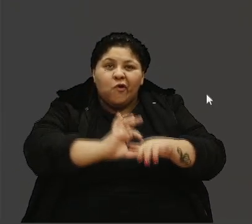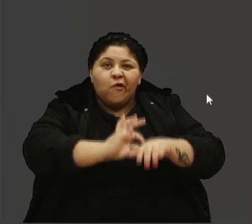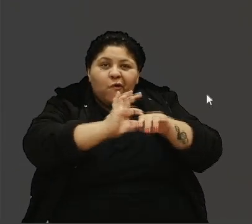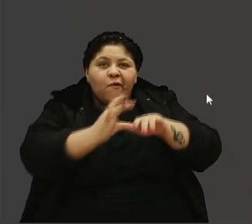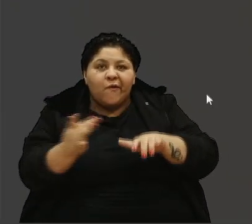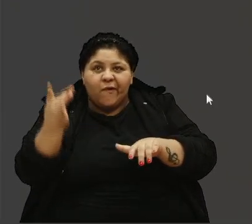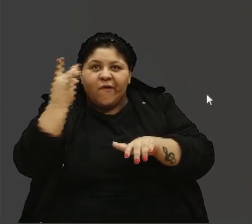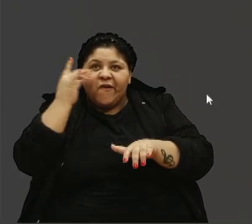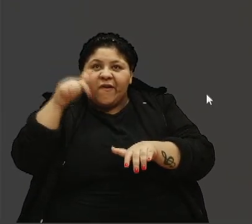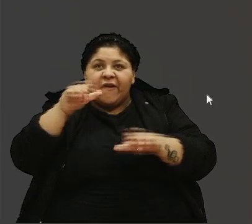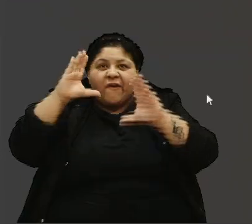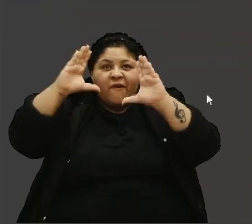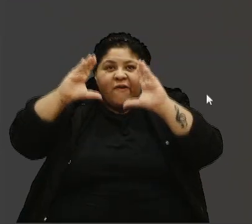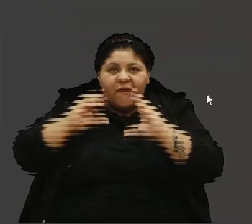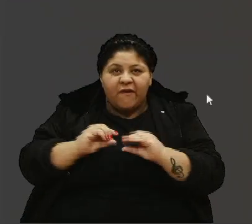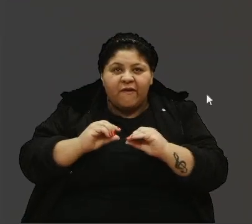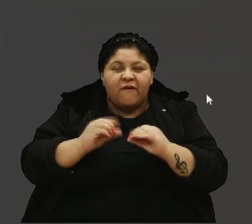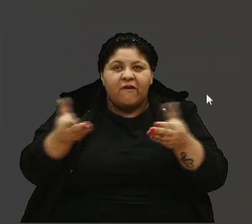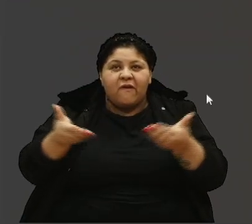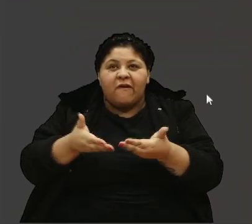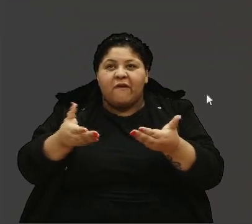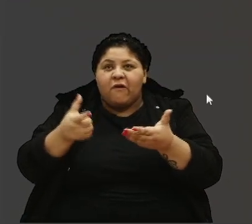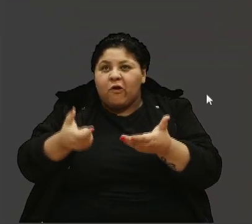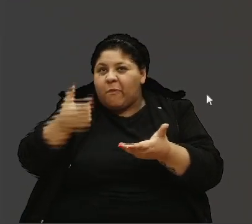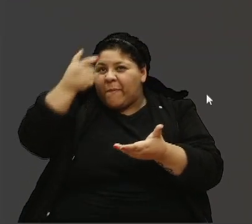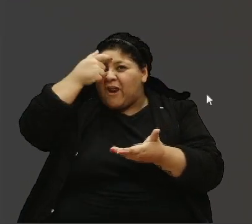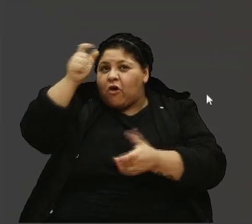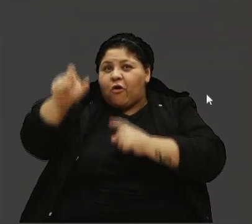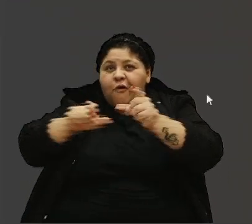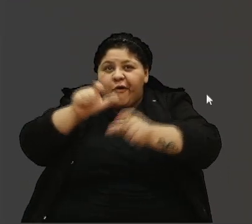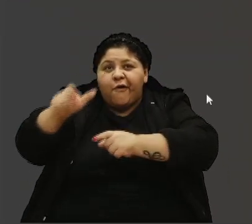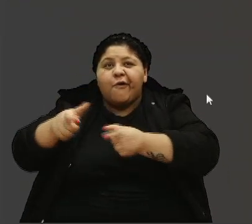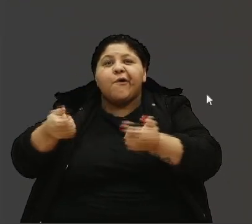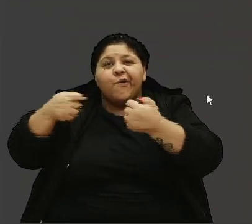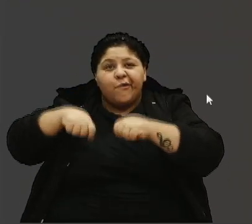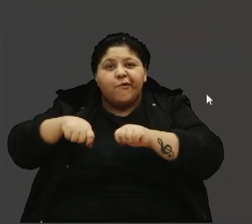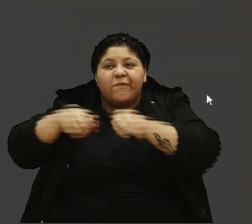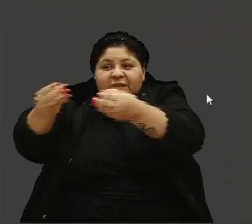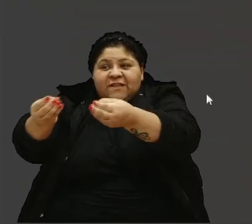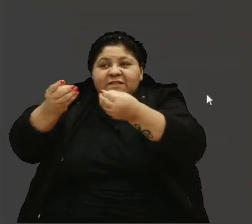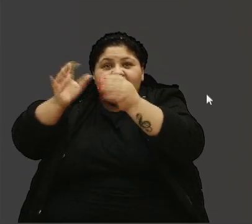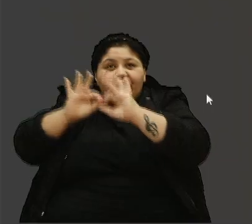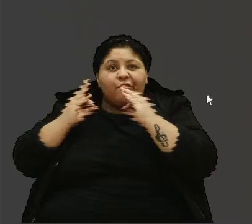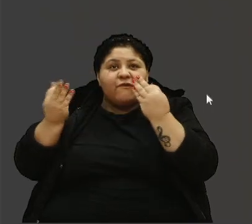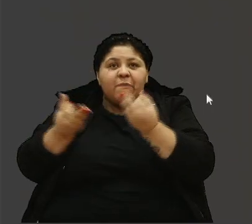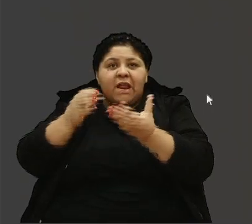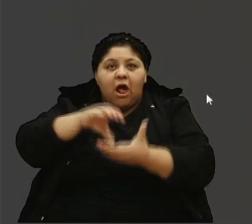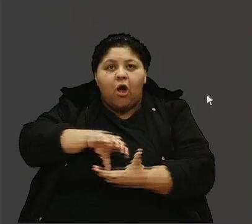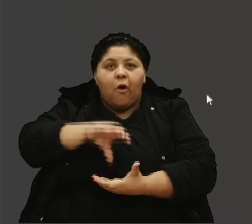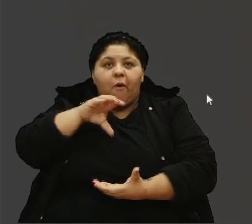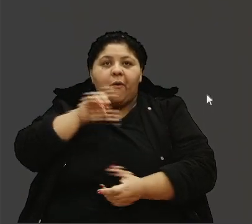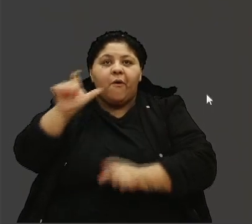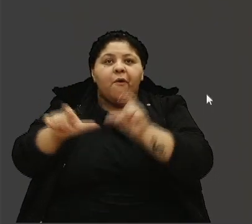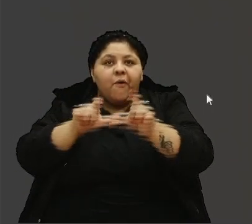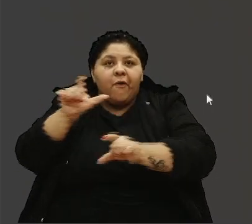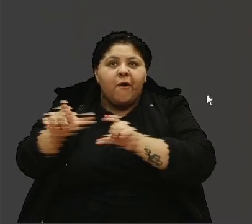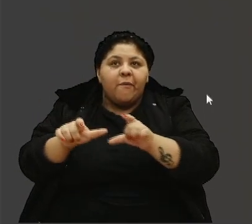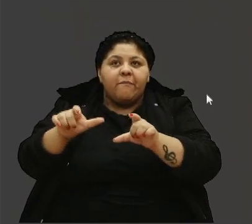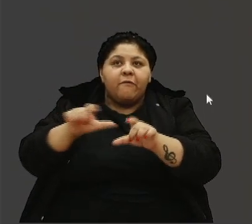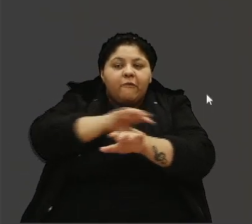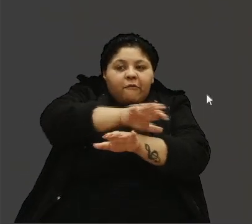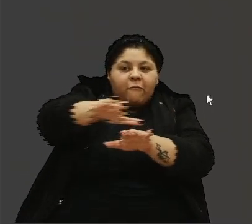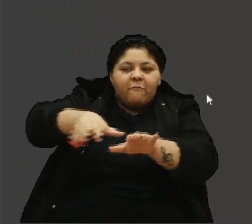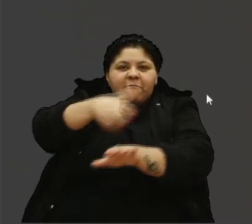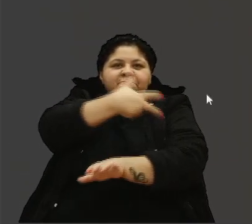presentes aqui na noite de hoje é justamente para conscientizar as pessoas que elas precisam trazer o familiar, o idoso, as pessoas da vizinhança para